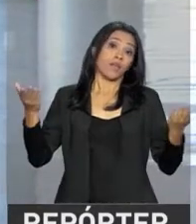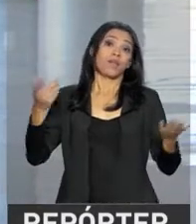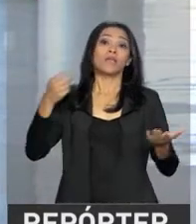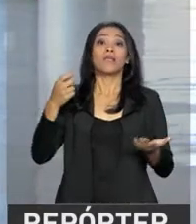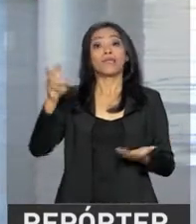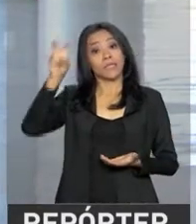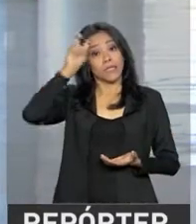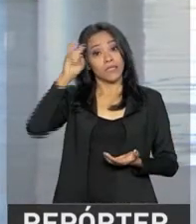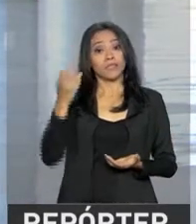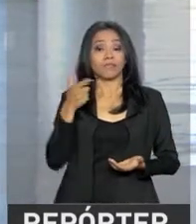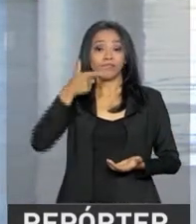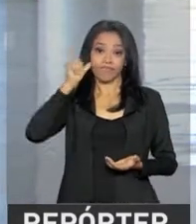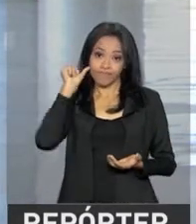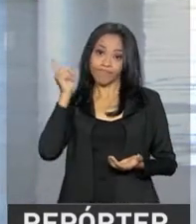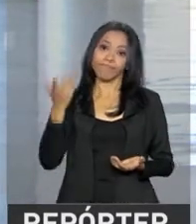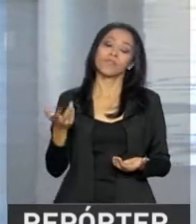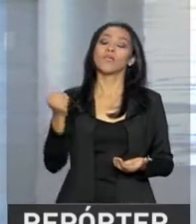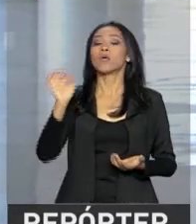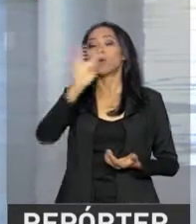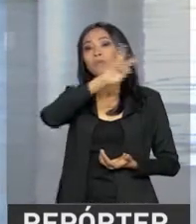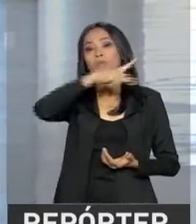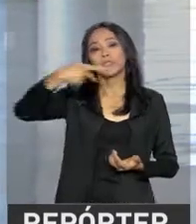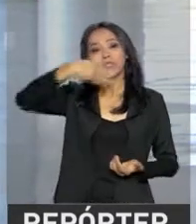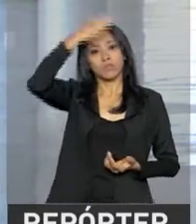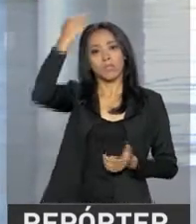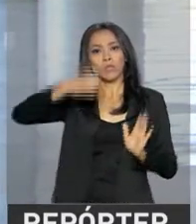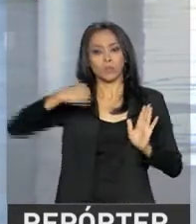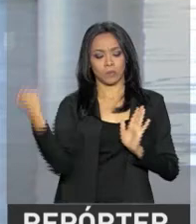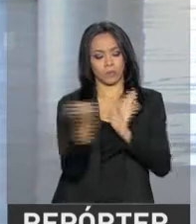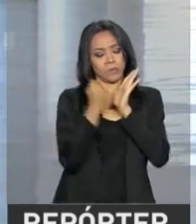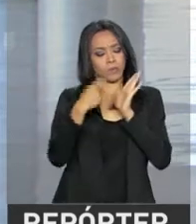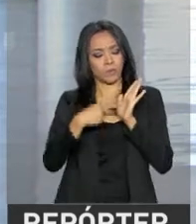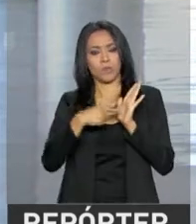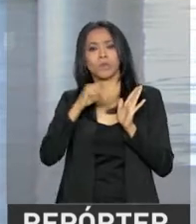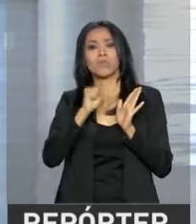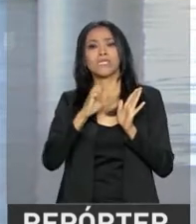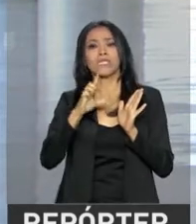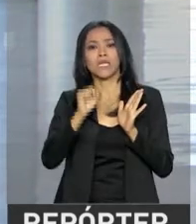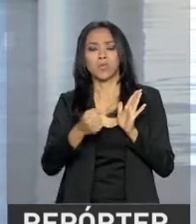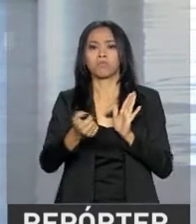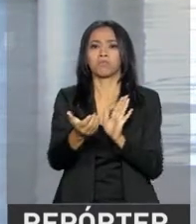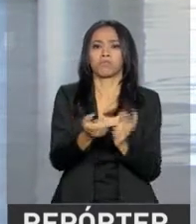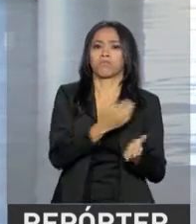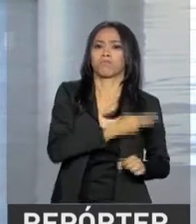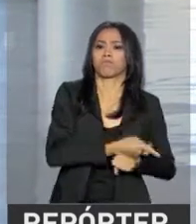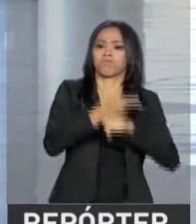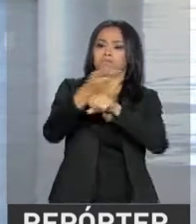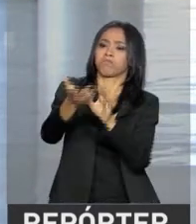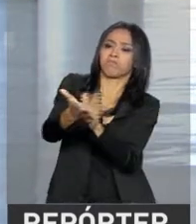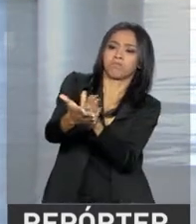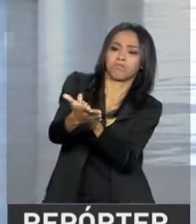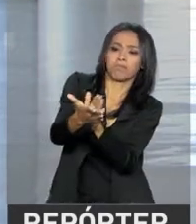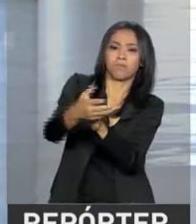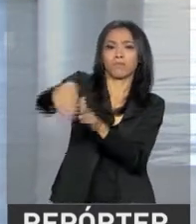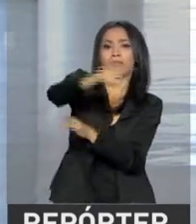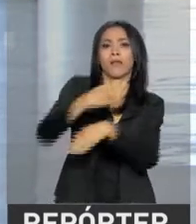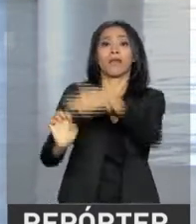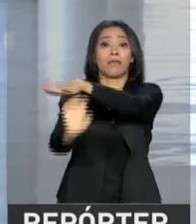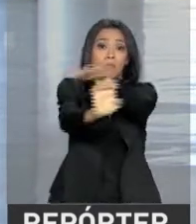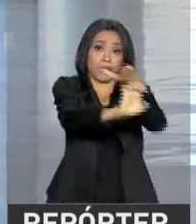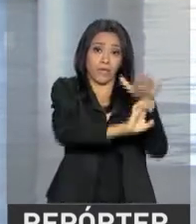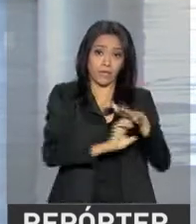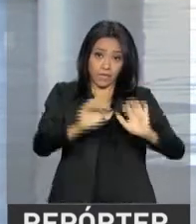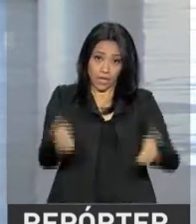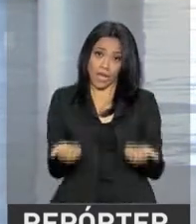feira o presidente michel temer entregou o selo resgata que reconhece o trabalho social desempenhado por empresas ao dar uma